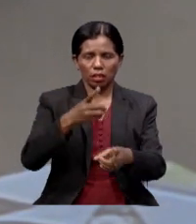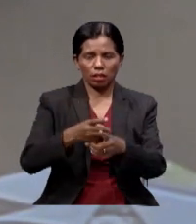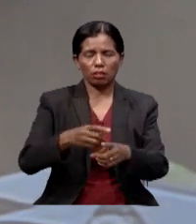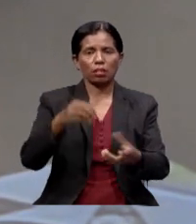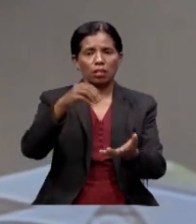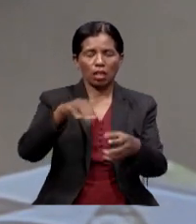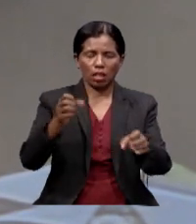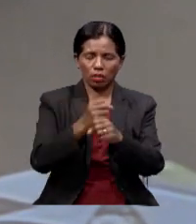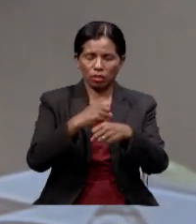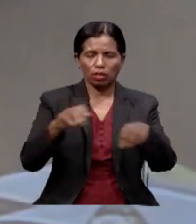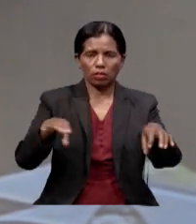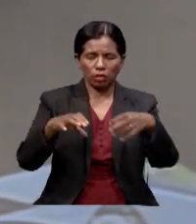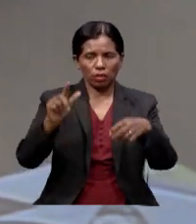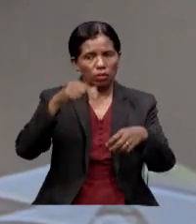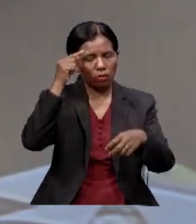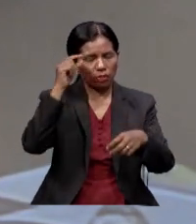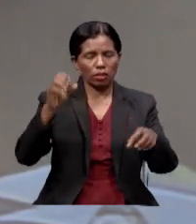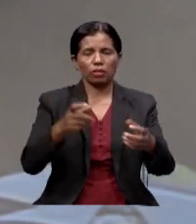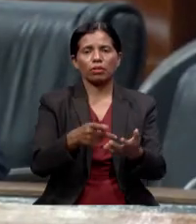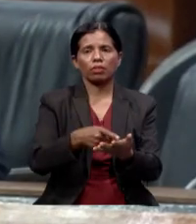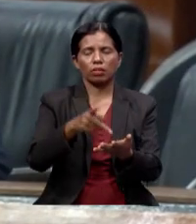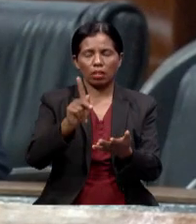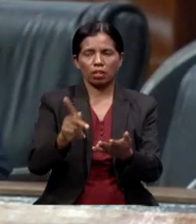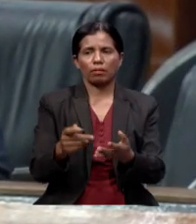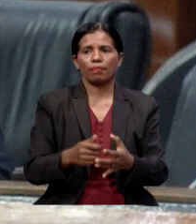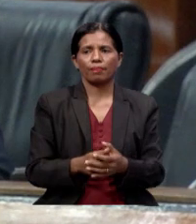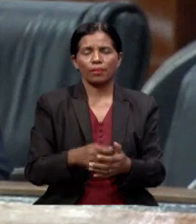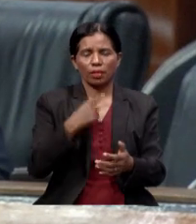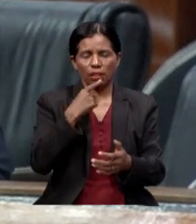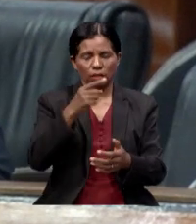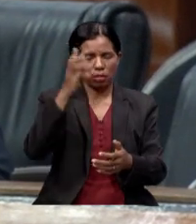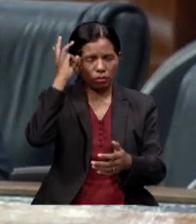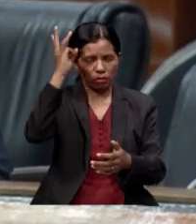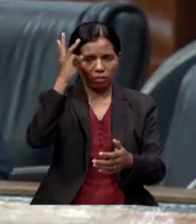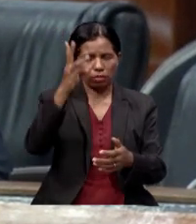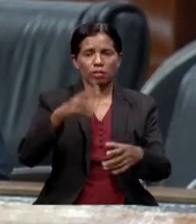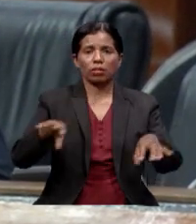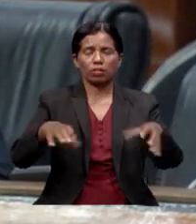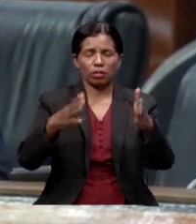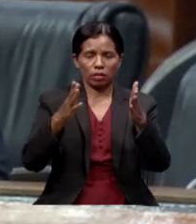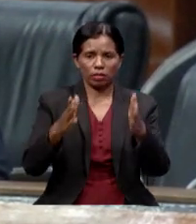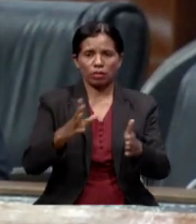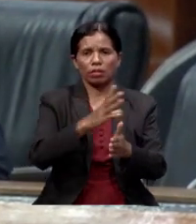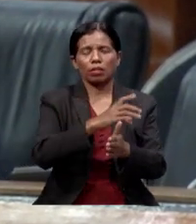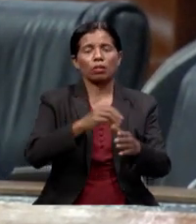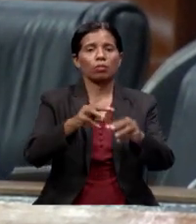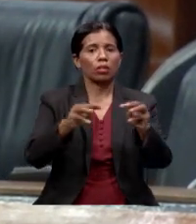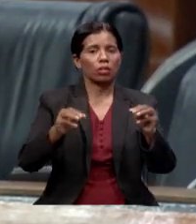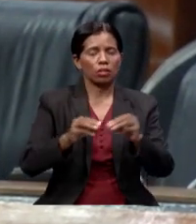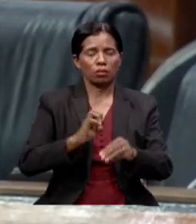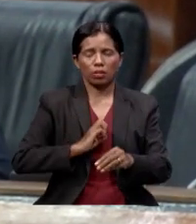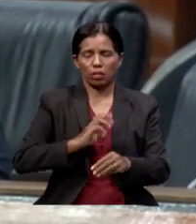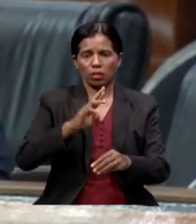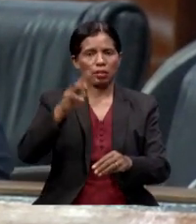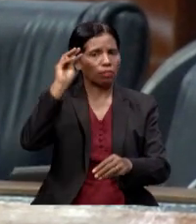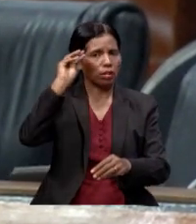servisu, governo ya obrigasaun na tselu sira ni salar. Hatamba preocupação trabalhador serviço água saneamento município Hermera.